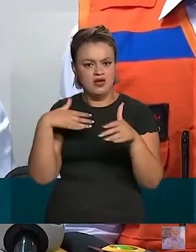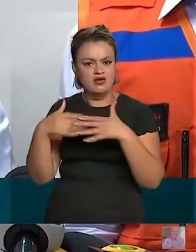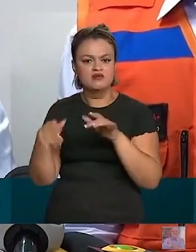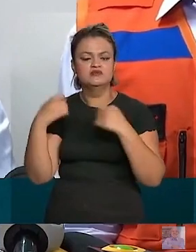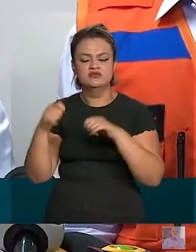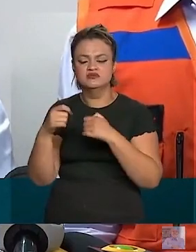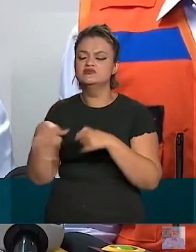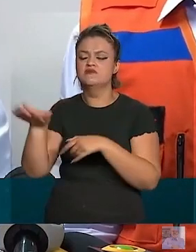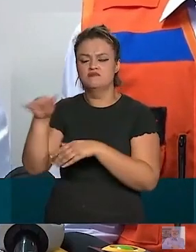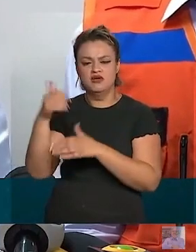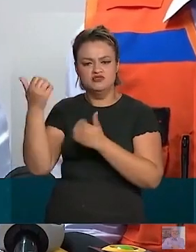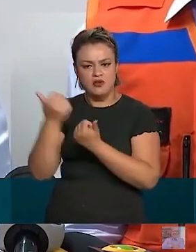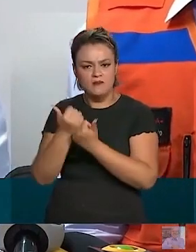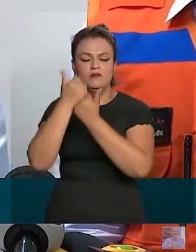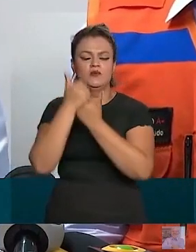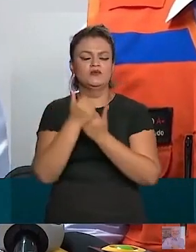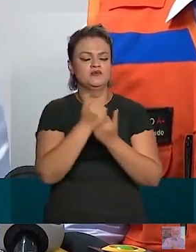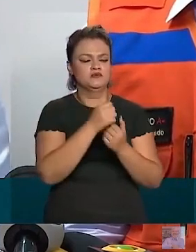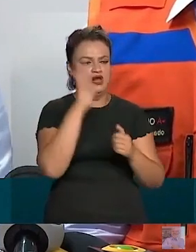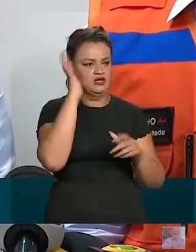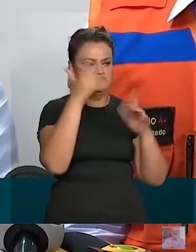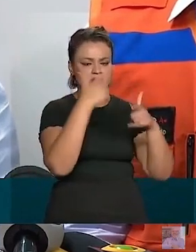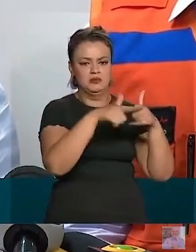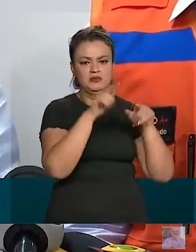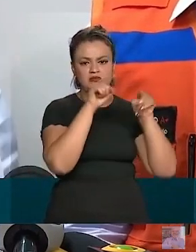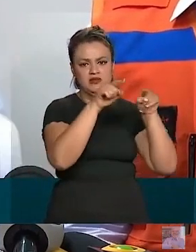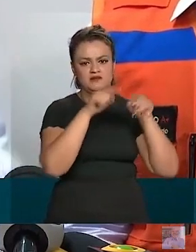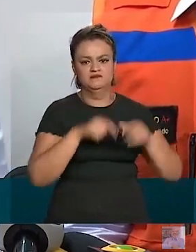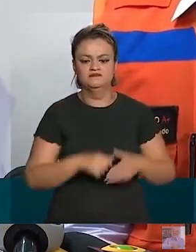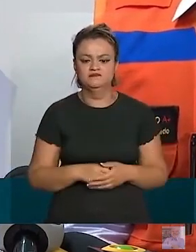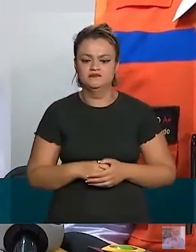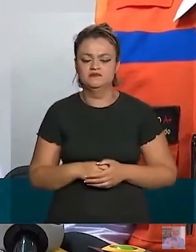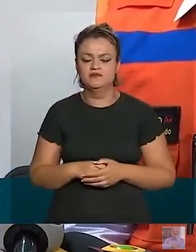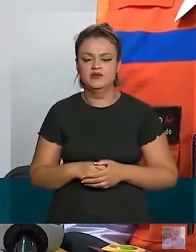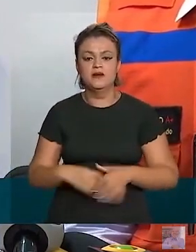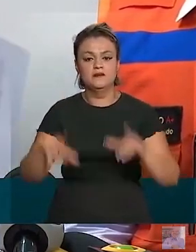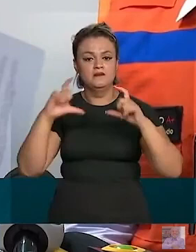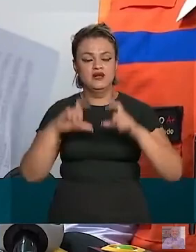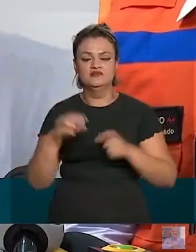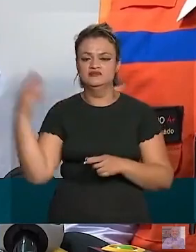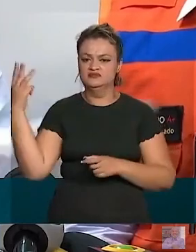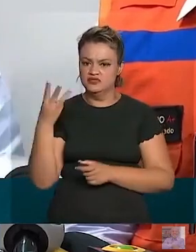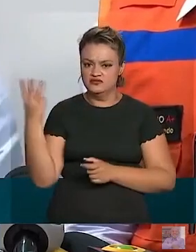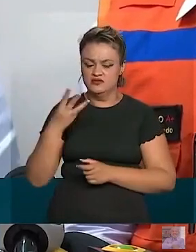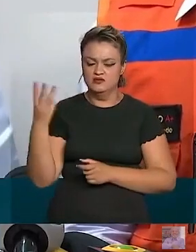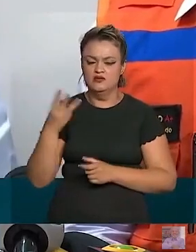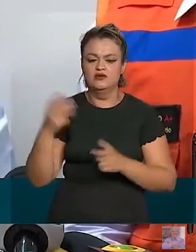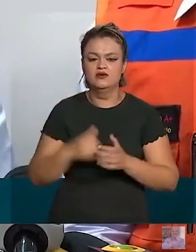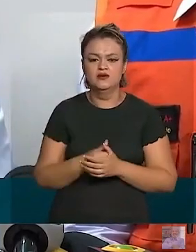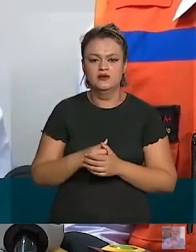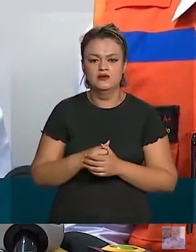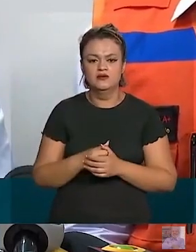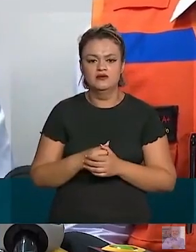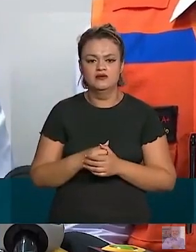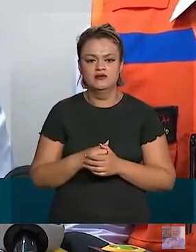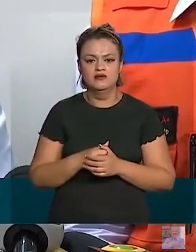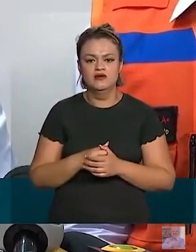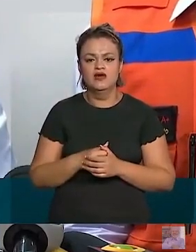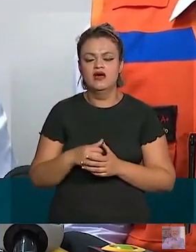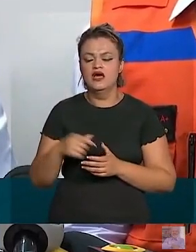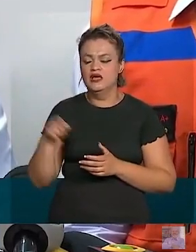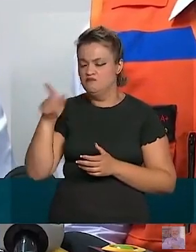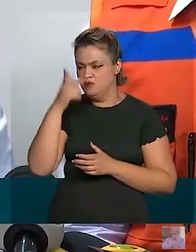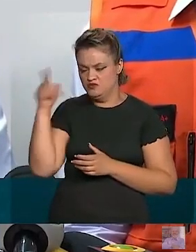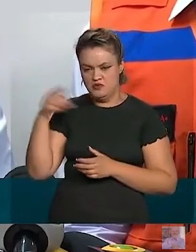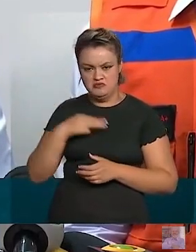à consecução do objetivo da intervenção. Parágrafo 3º. O interventor poderá requisitar